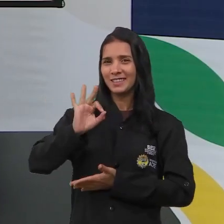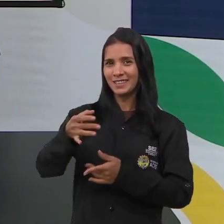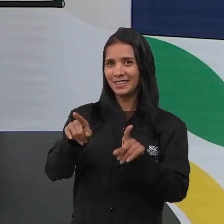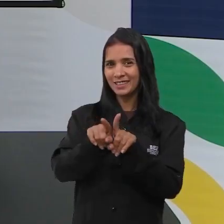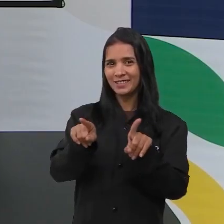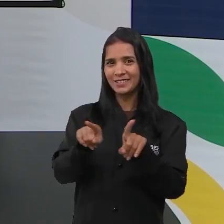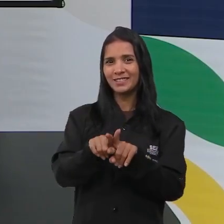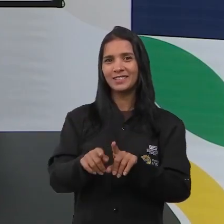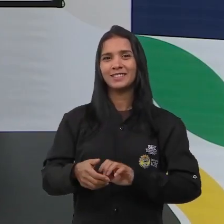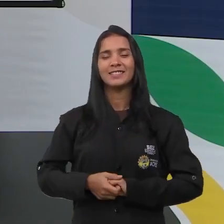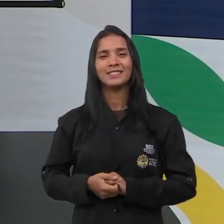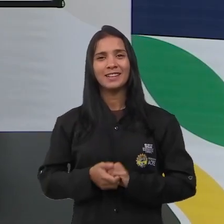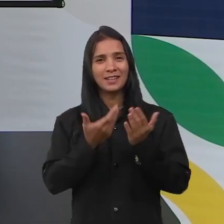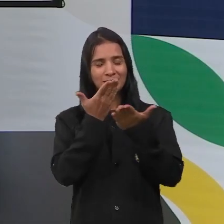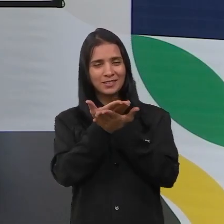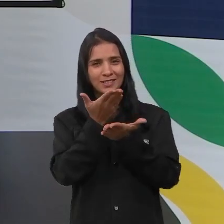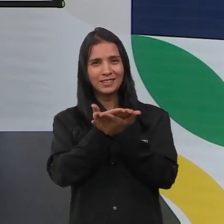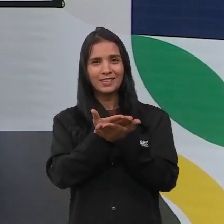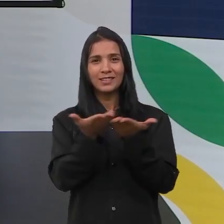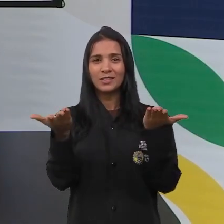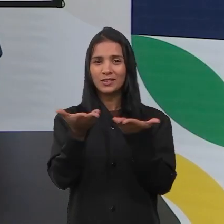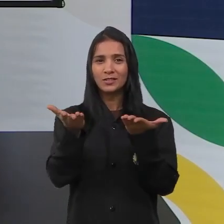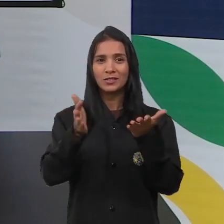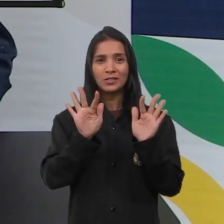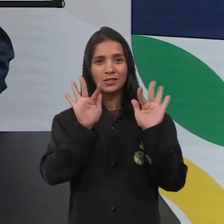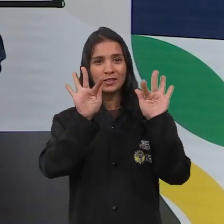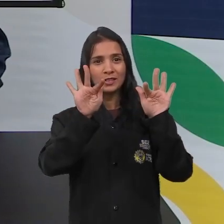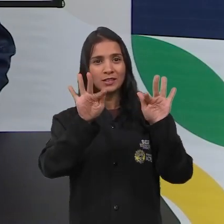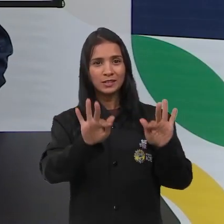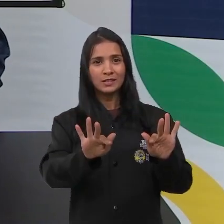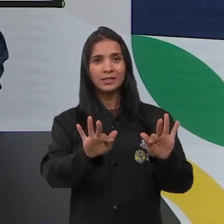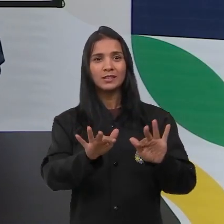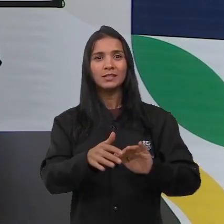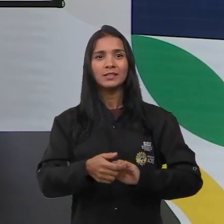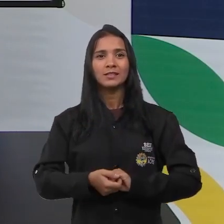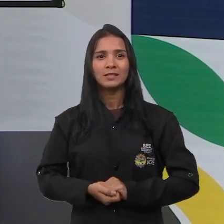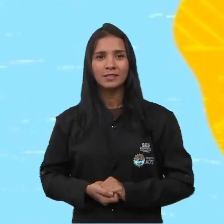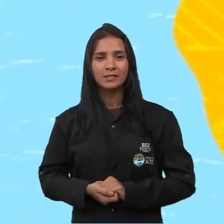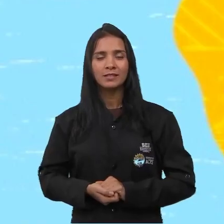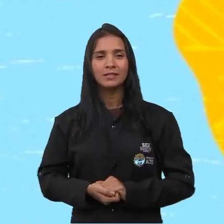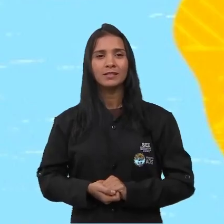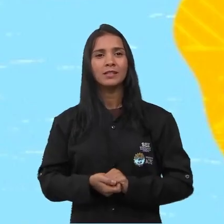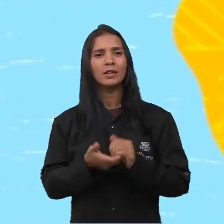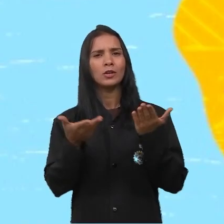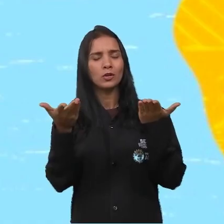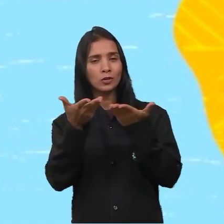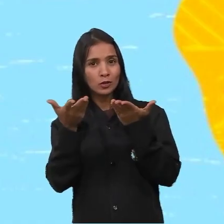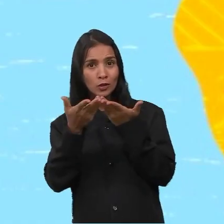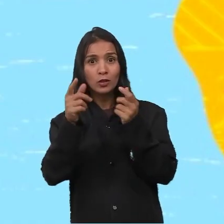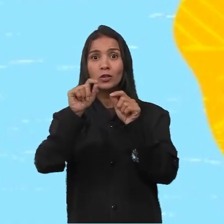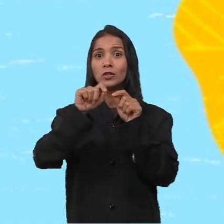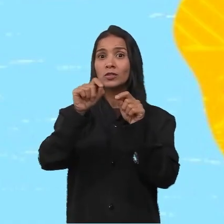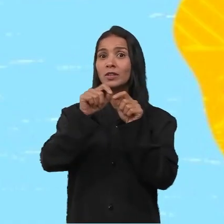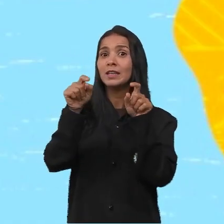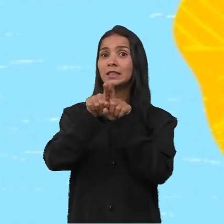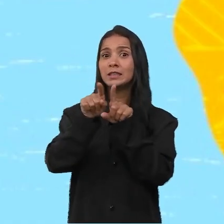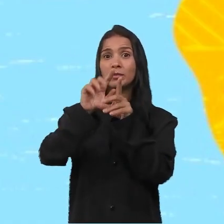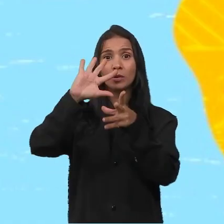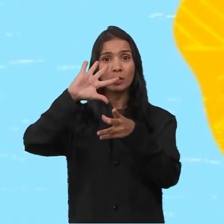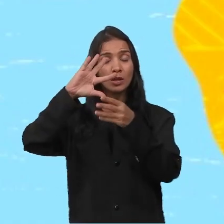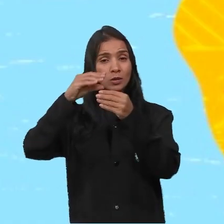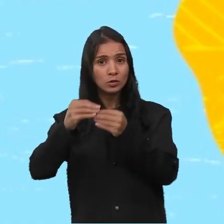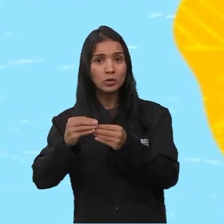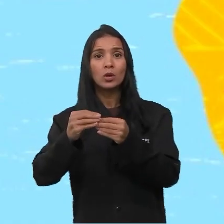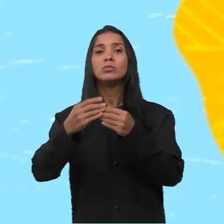Bem, pessoal, essa foi a nossa aula. Eu quero encerrar fazendo um pequeno resumo, por mais que a gente tenha falado bastante,